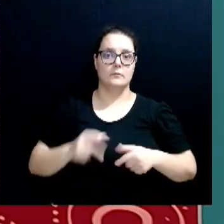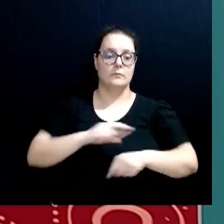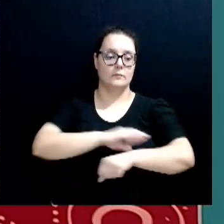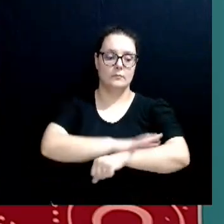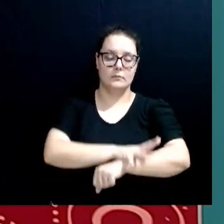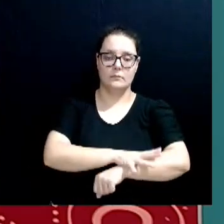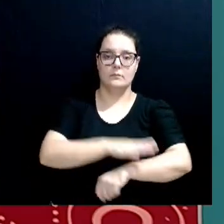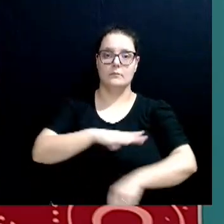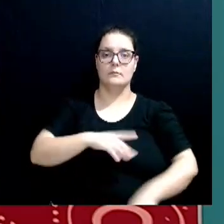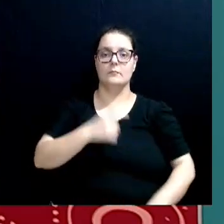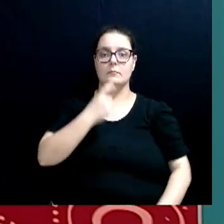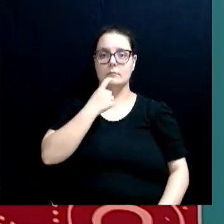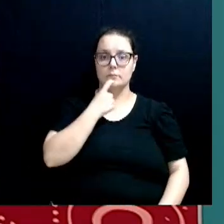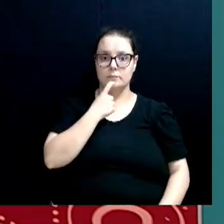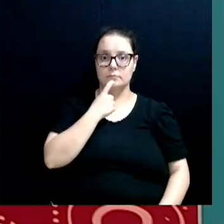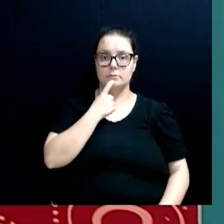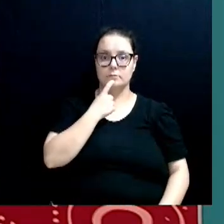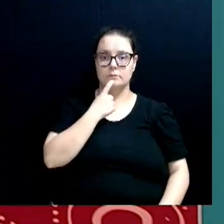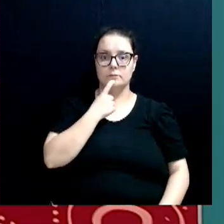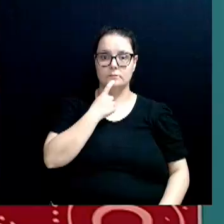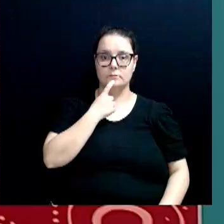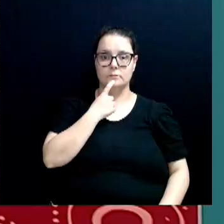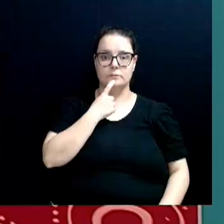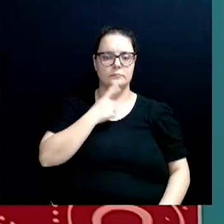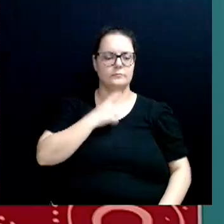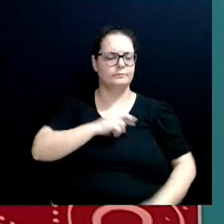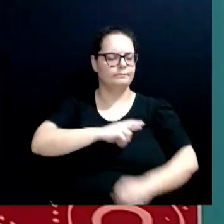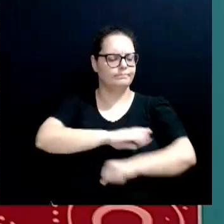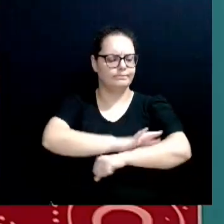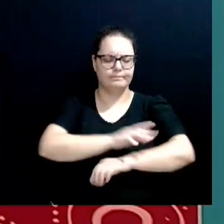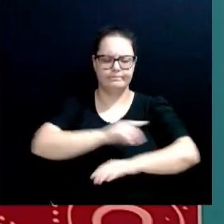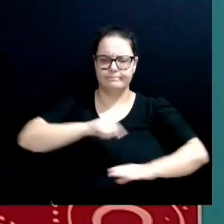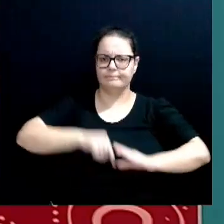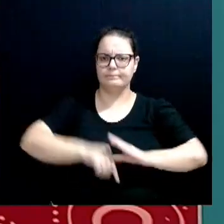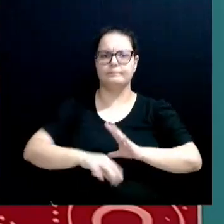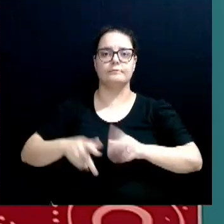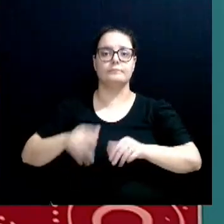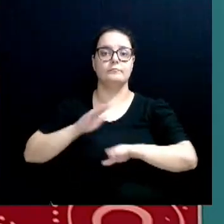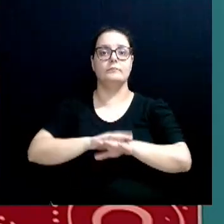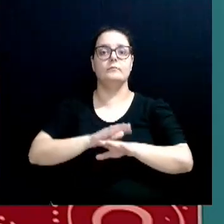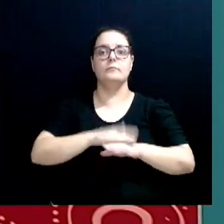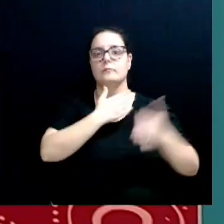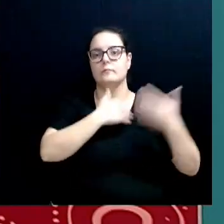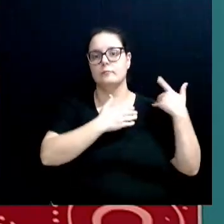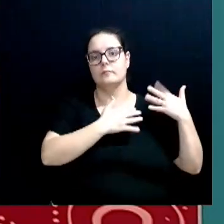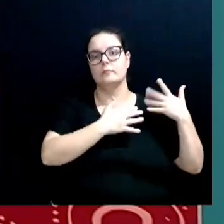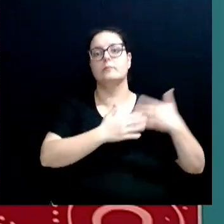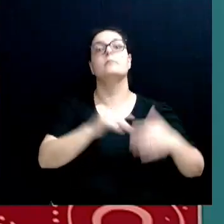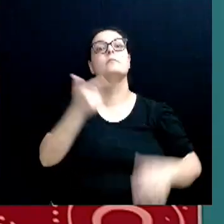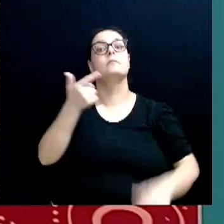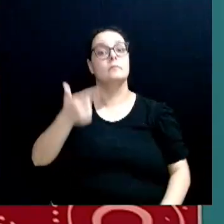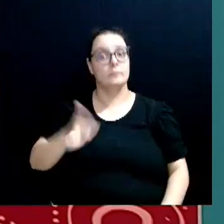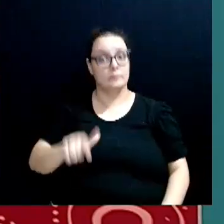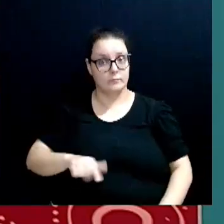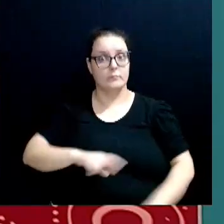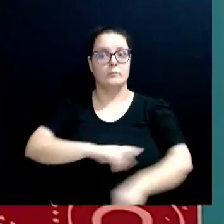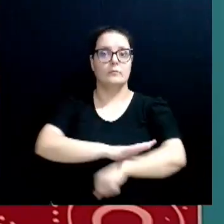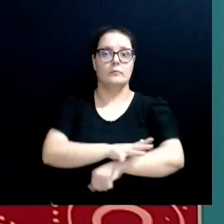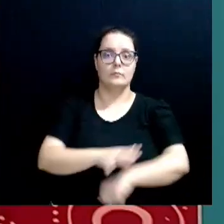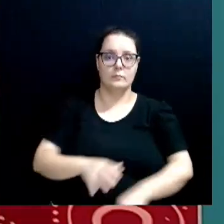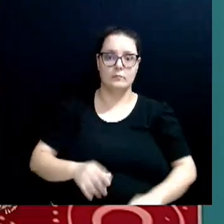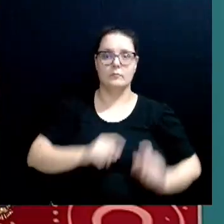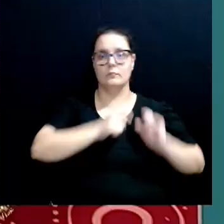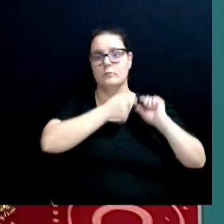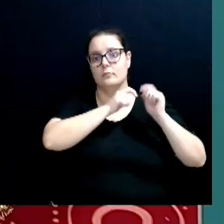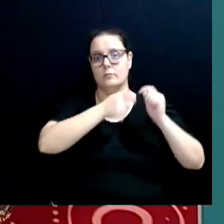cidade extremamente racista. E com todas as ações que nós já tivemos, ela continua sendo racista. Racista, conservador. Só